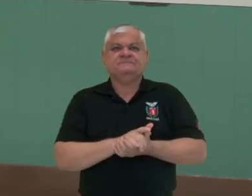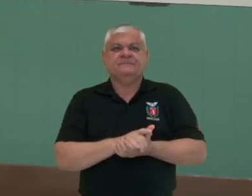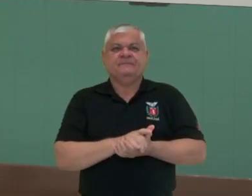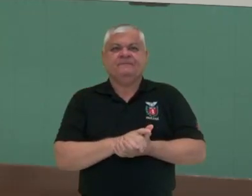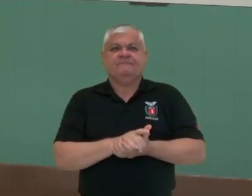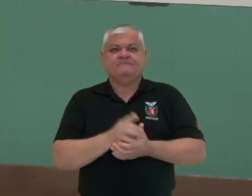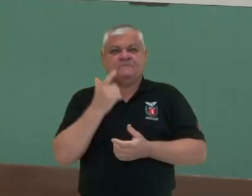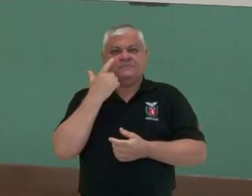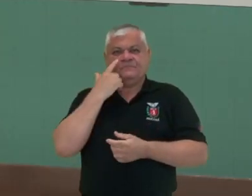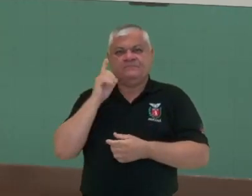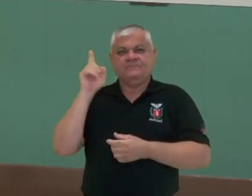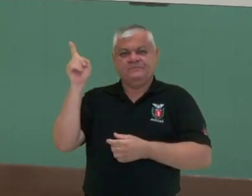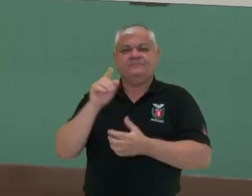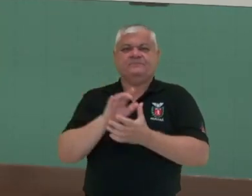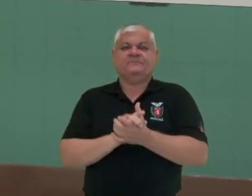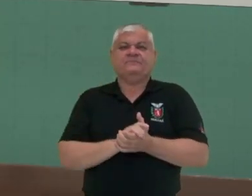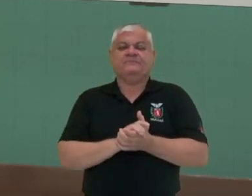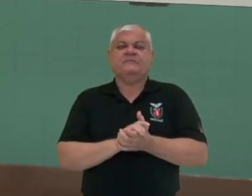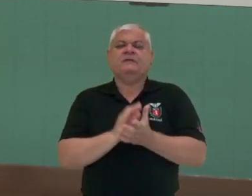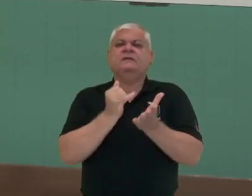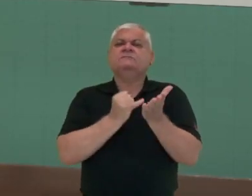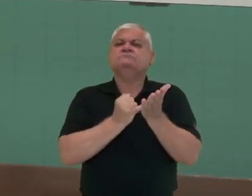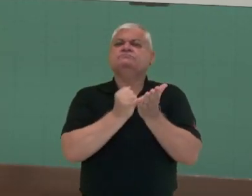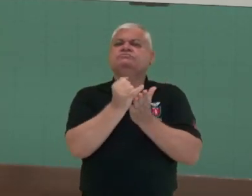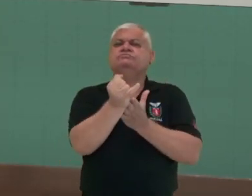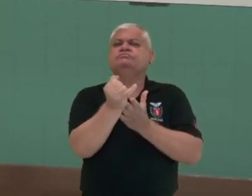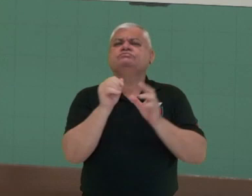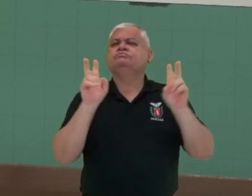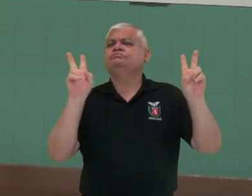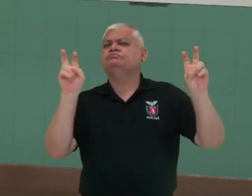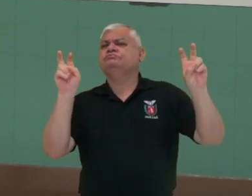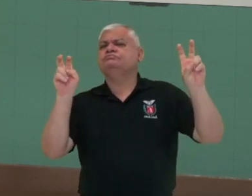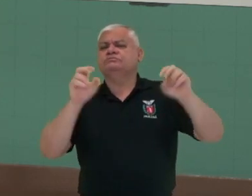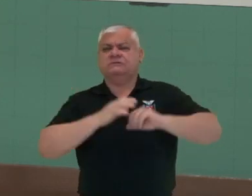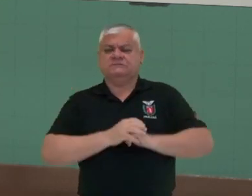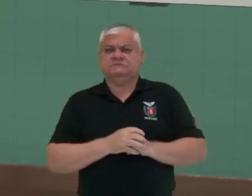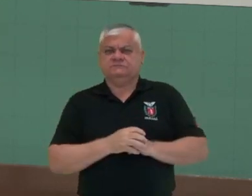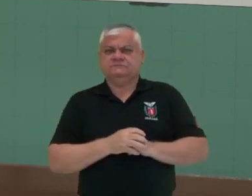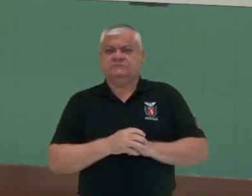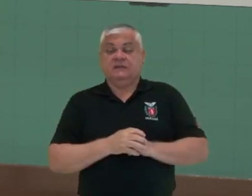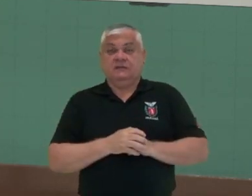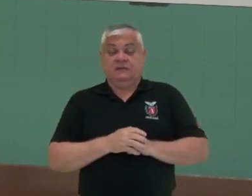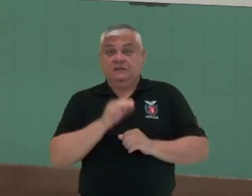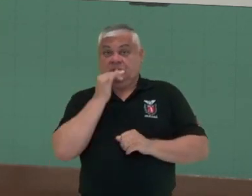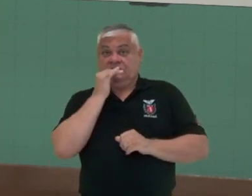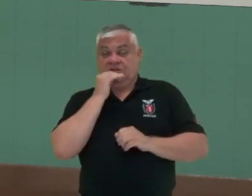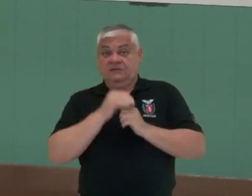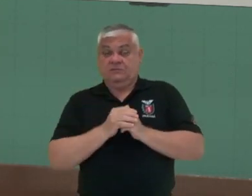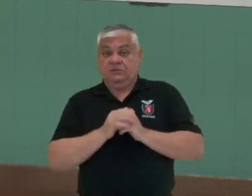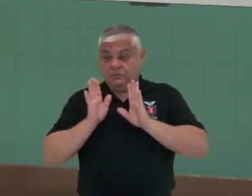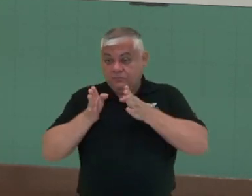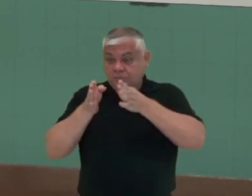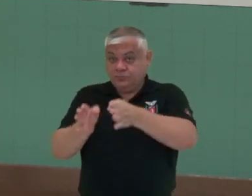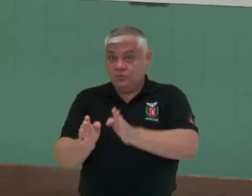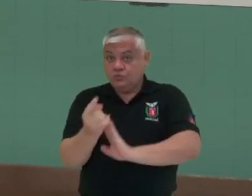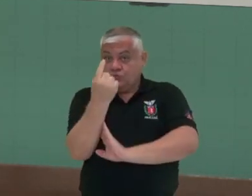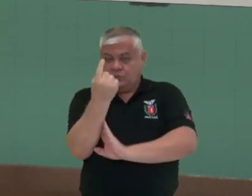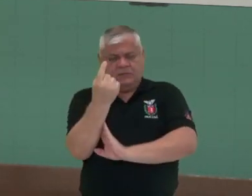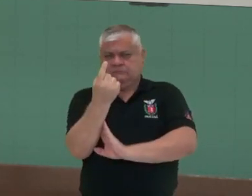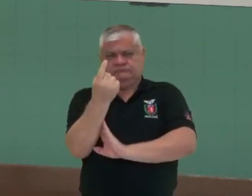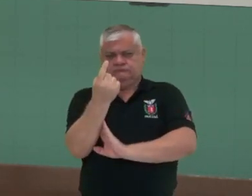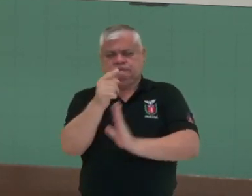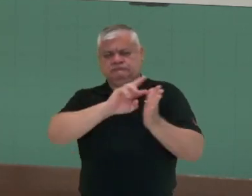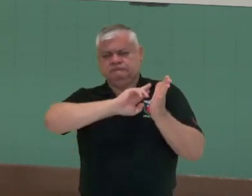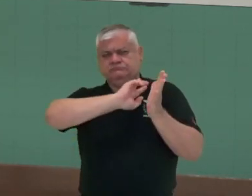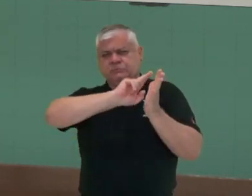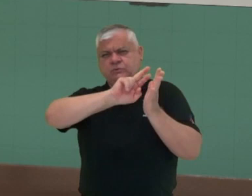gente vai fazer então uma pequena introdução nesse assunto. Não vamos tratar de uma luta específica, mas de forma